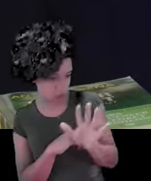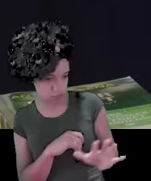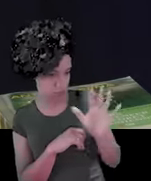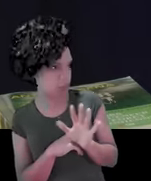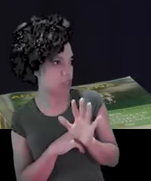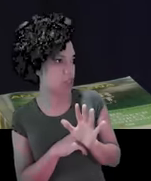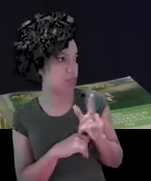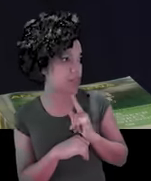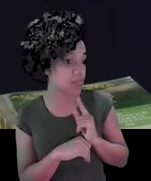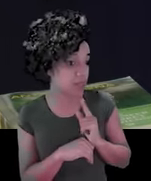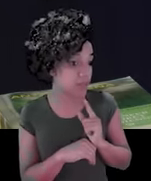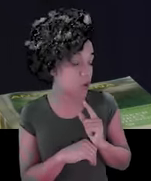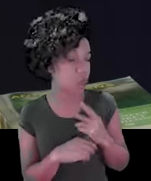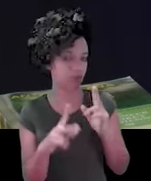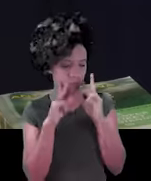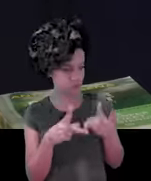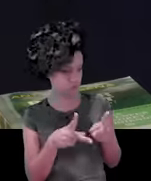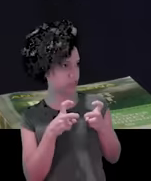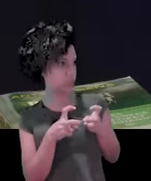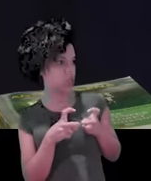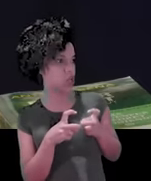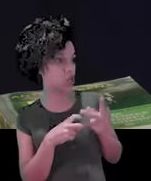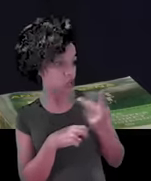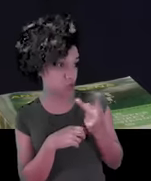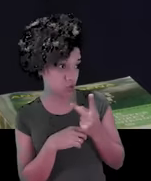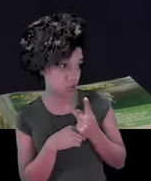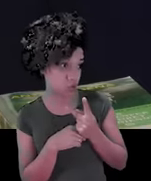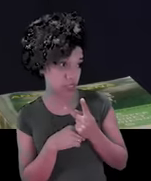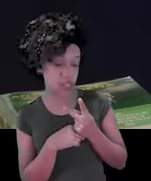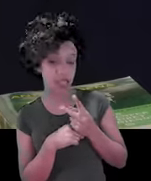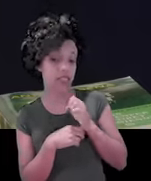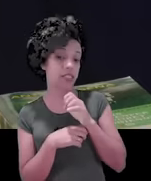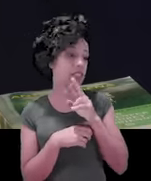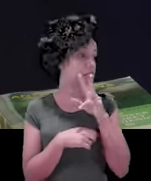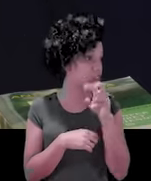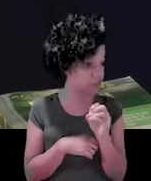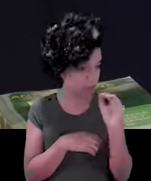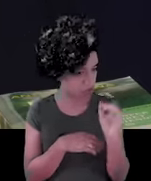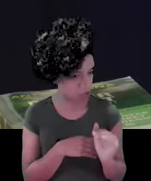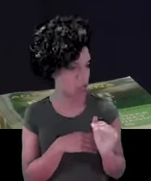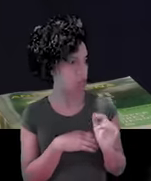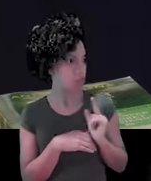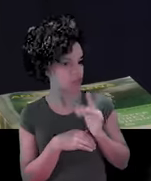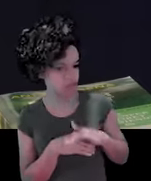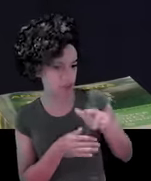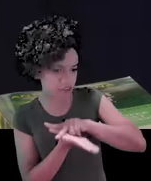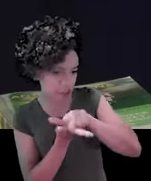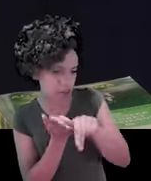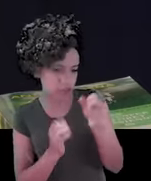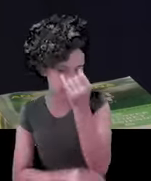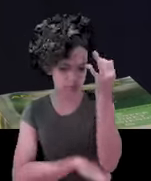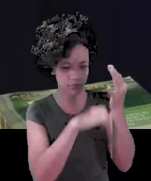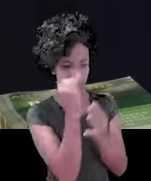e aí vem muito Deus e dali né eu eu vi Entre Duas Serras de menores um vale que tinha vários